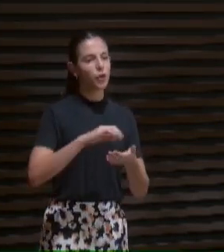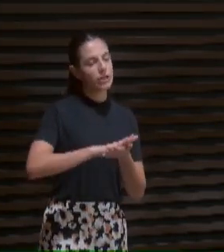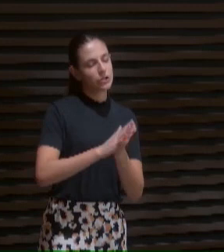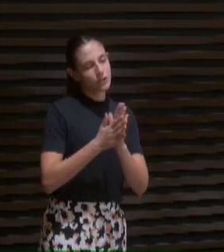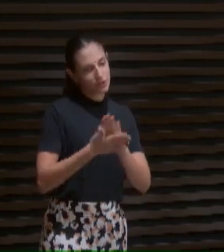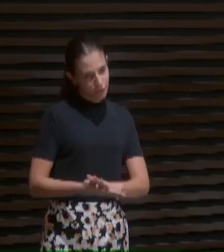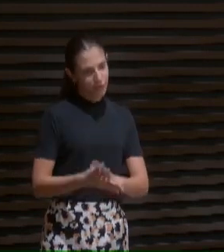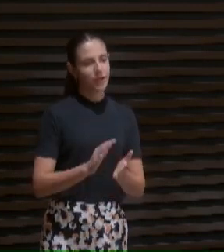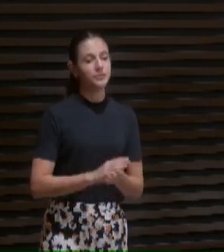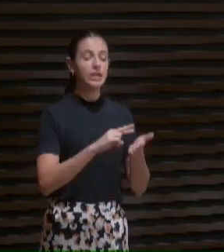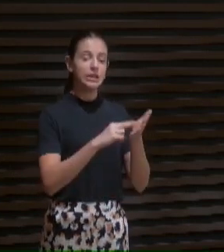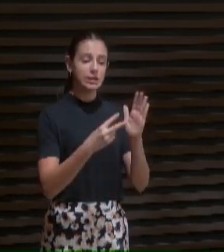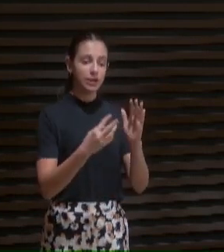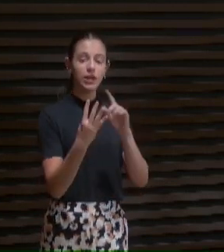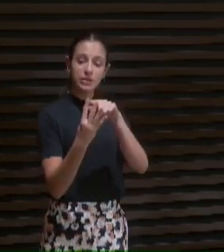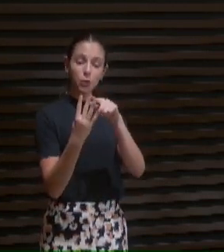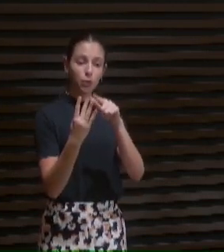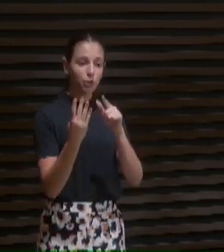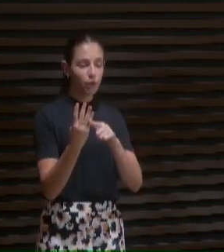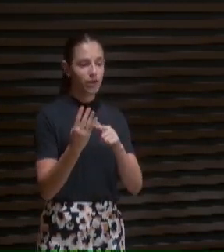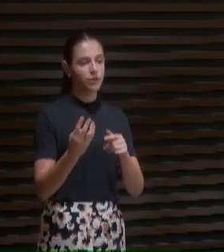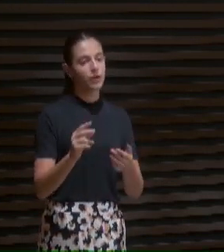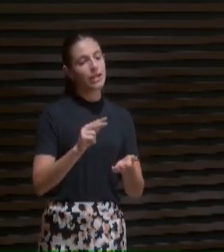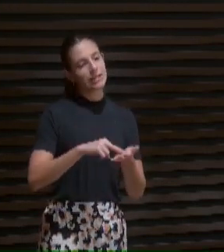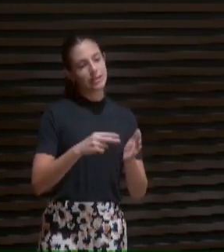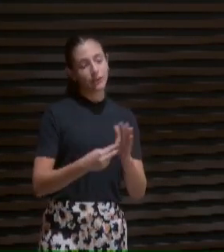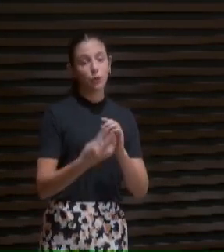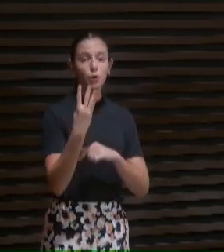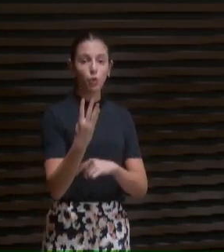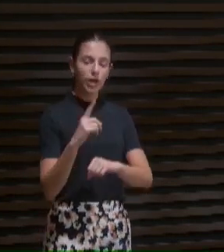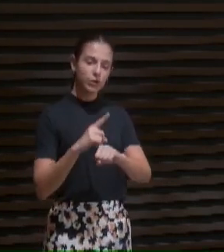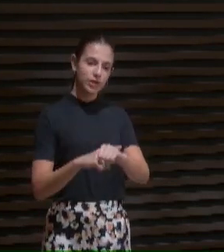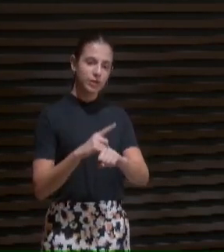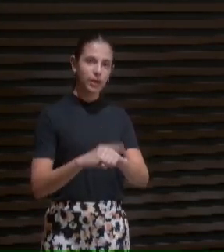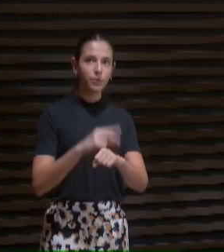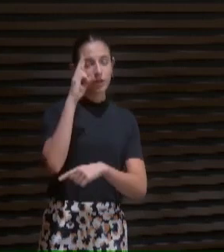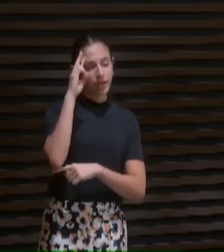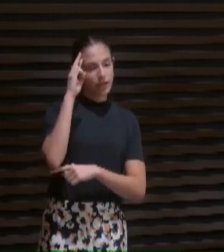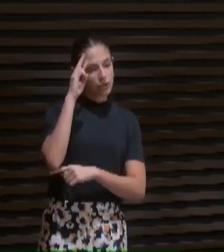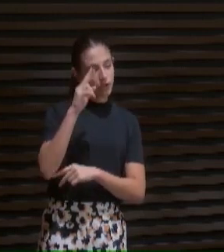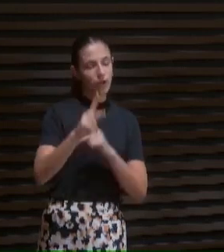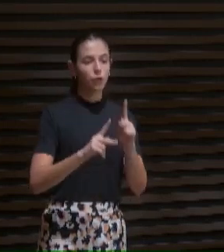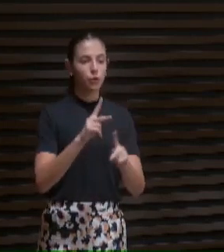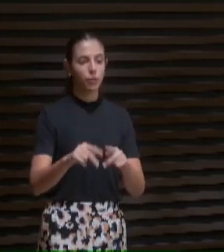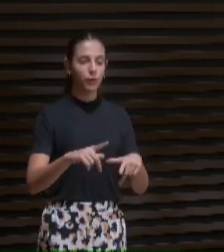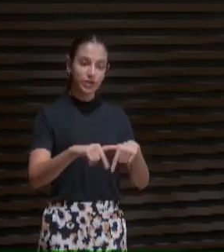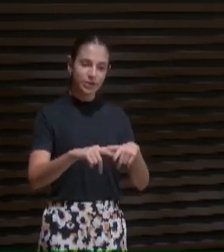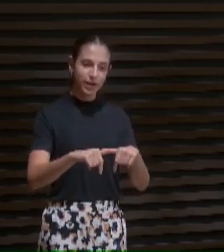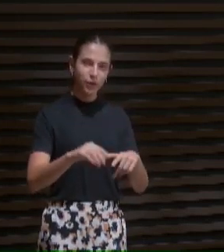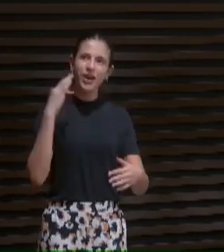que eles representam 4 períodos da história do povo de Israel, desde